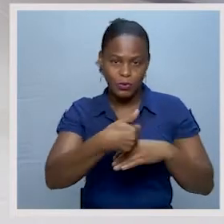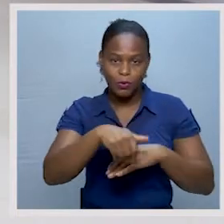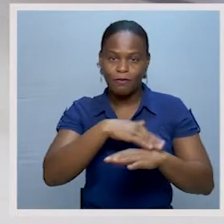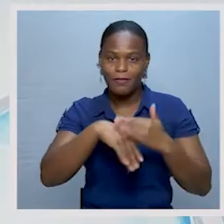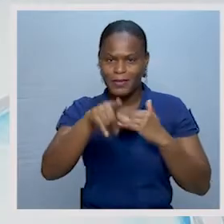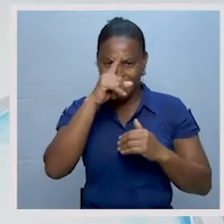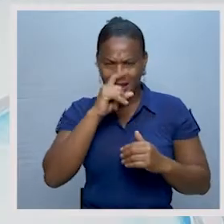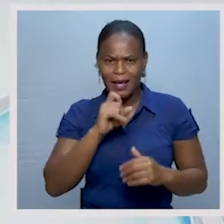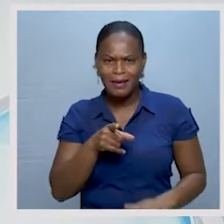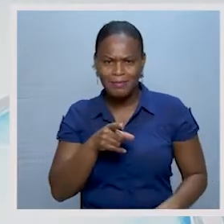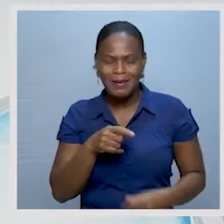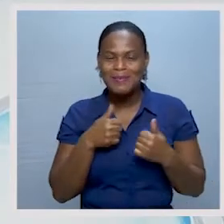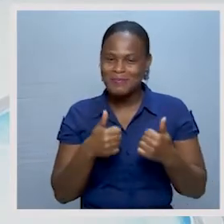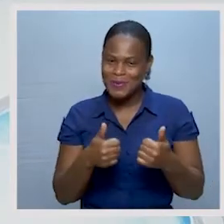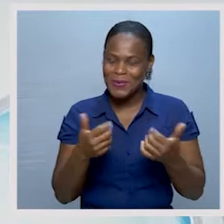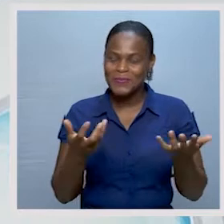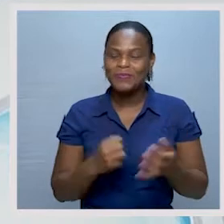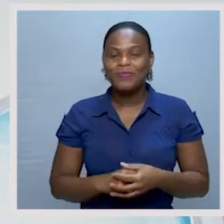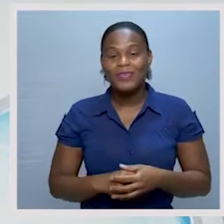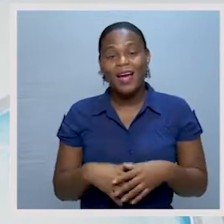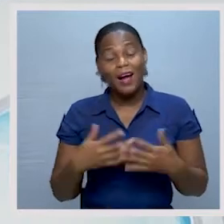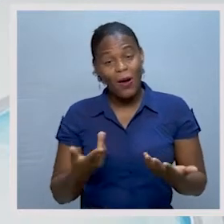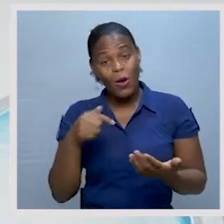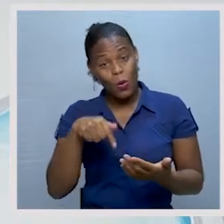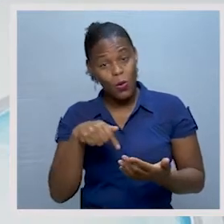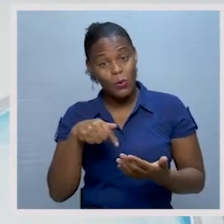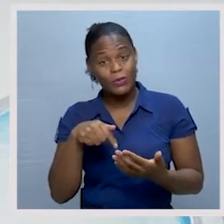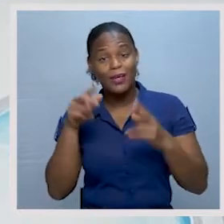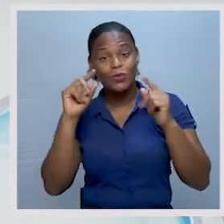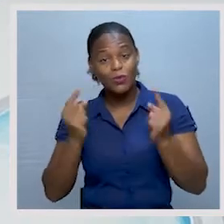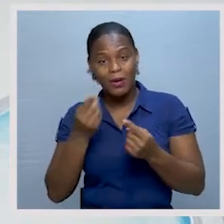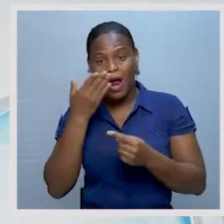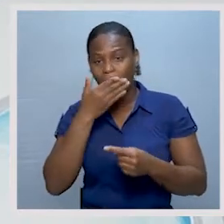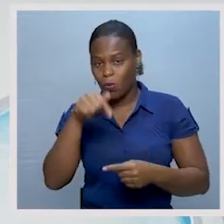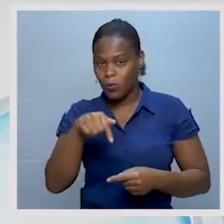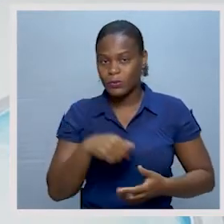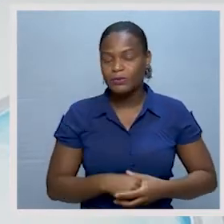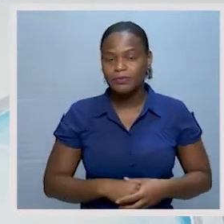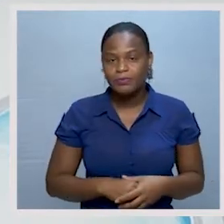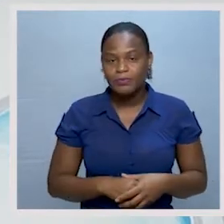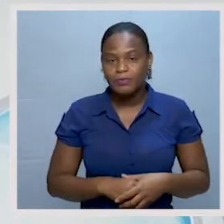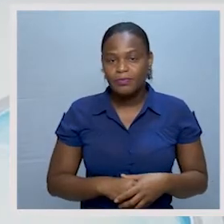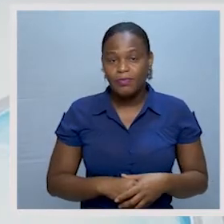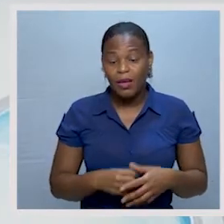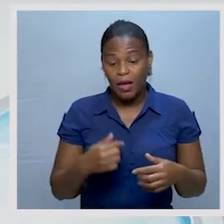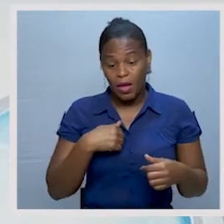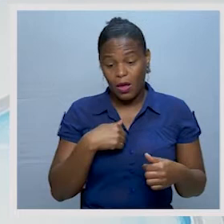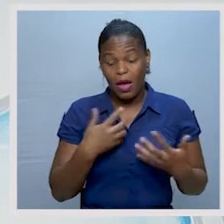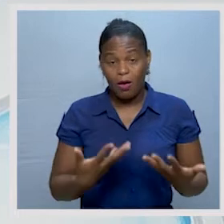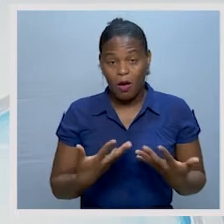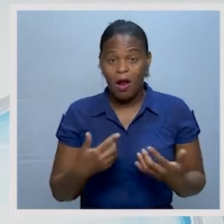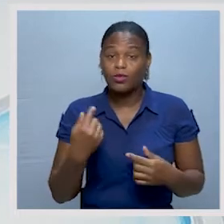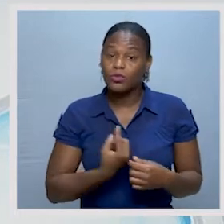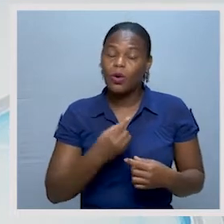texto. Recordaram? Muito bem. Vamos passar hoje para o sumário. Eu estou aqui nesse